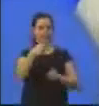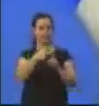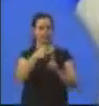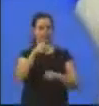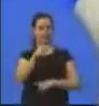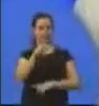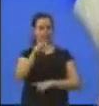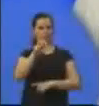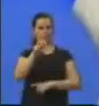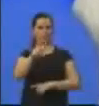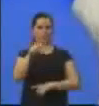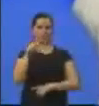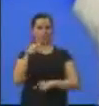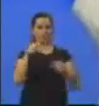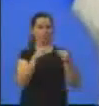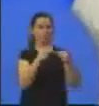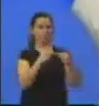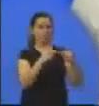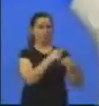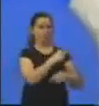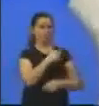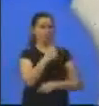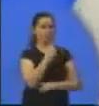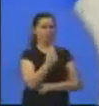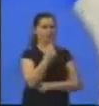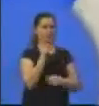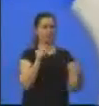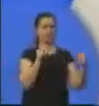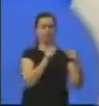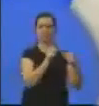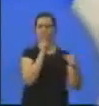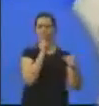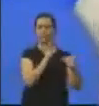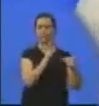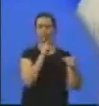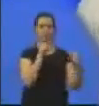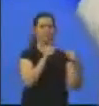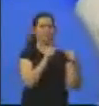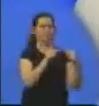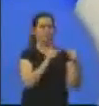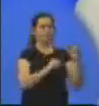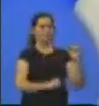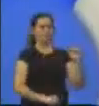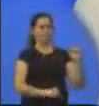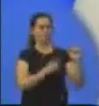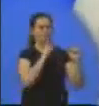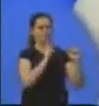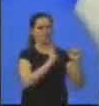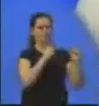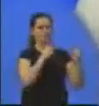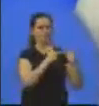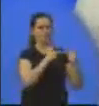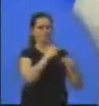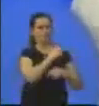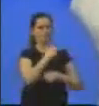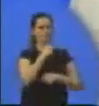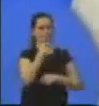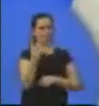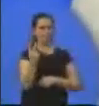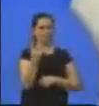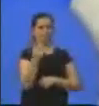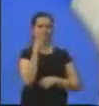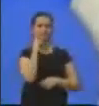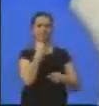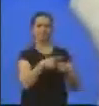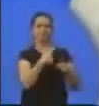para menos 1? Vamos ver qual é a resposta correta. Alternativa A, resultado menos 2. Vamos